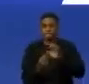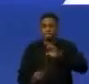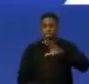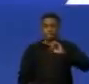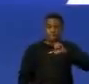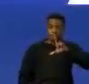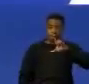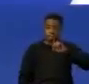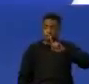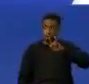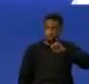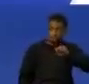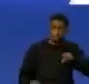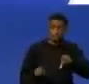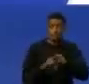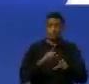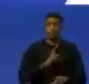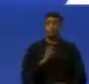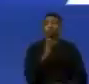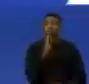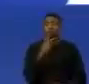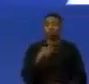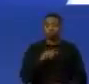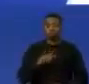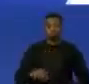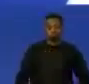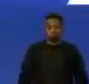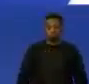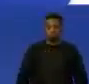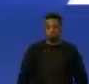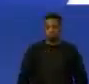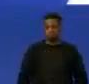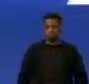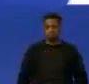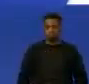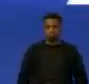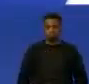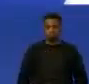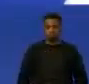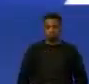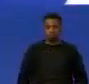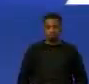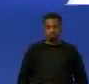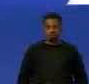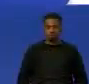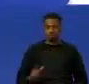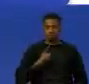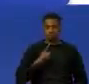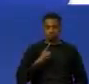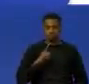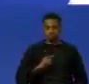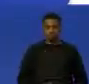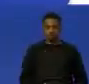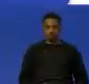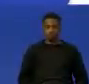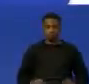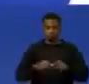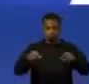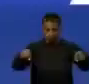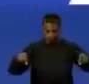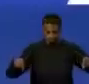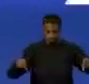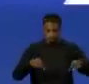ecologia. Ele te dá aqui duas situações numa construção. Então, você tem um piso tradicional